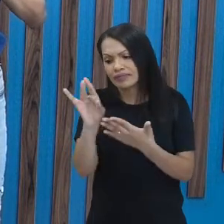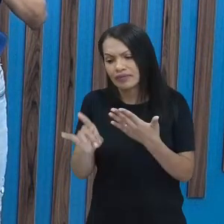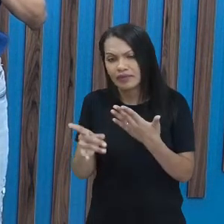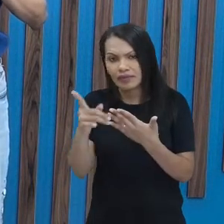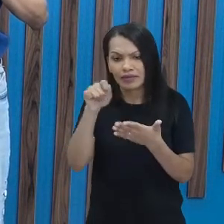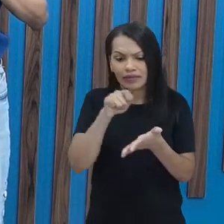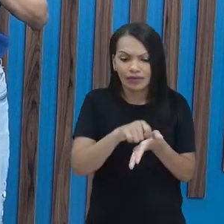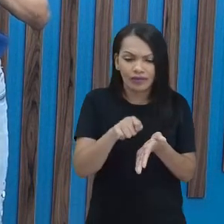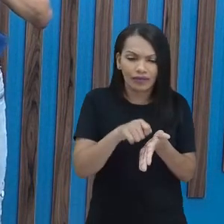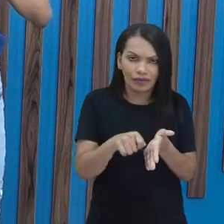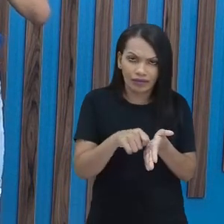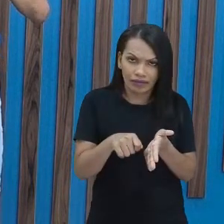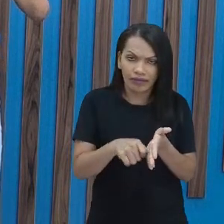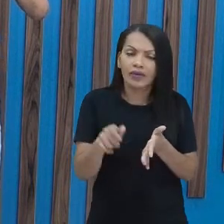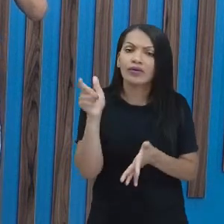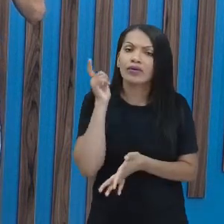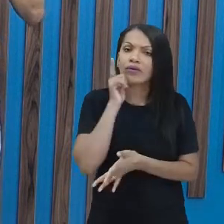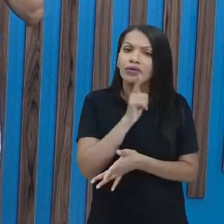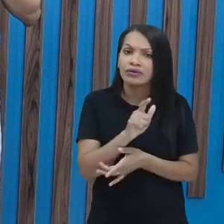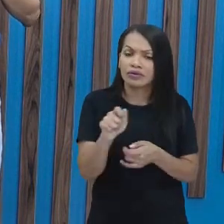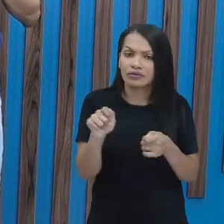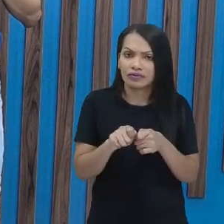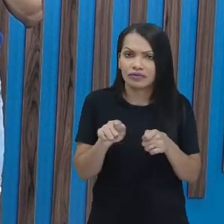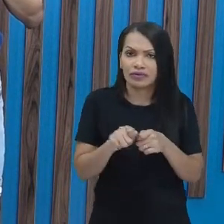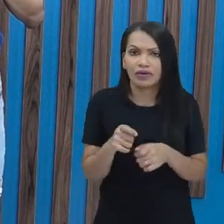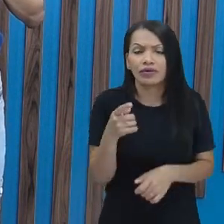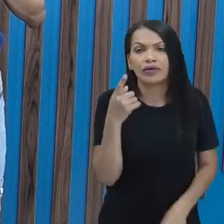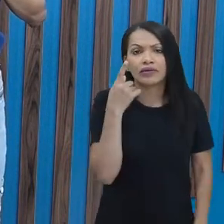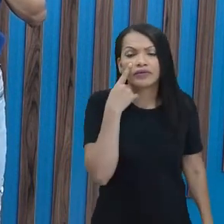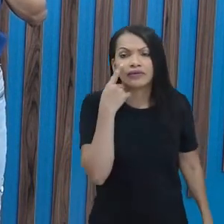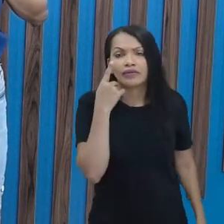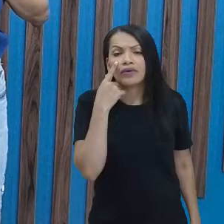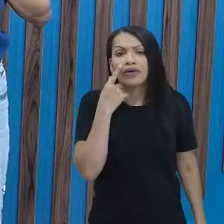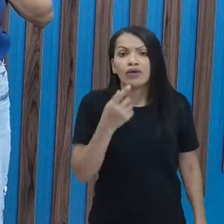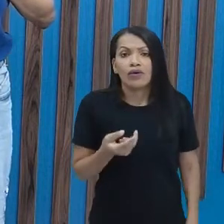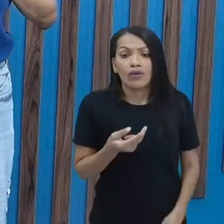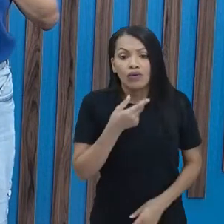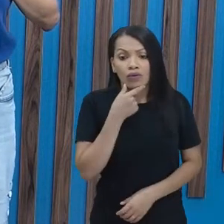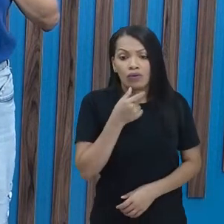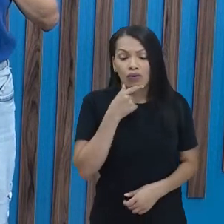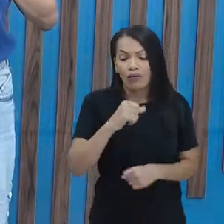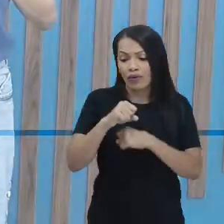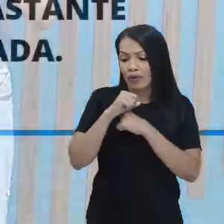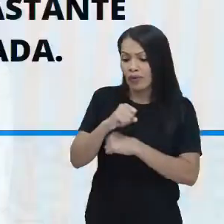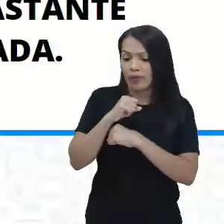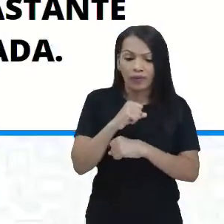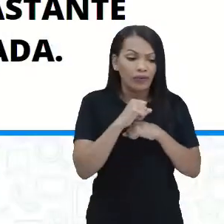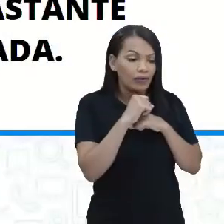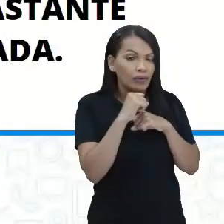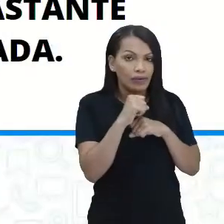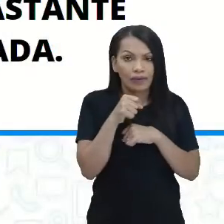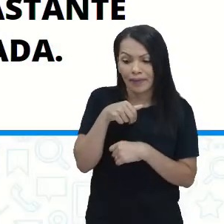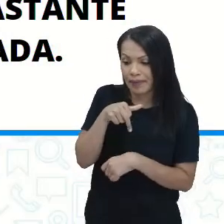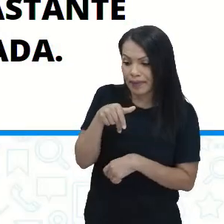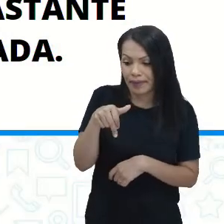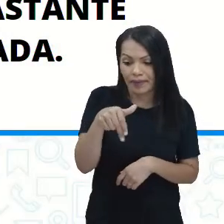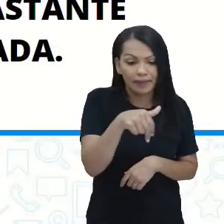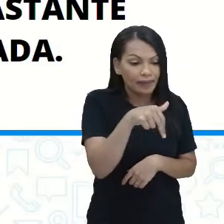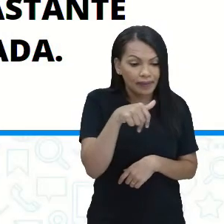não se perder. Olha o carteiro correndo aí para levar uma cartinha, não